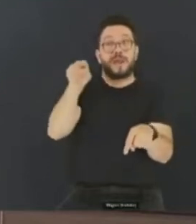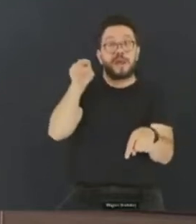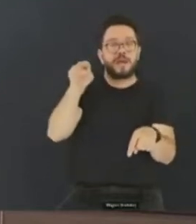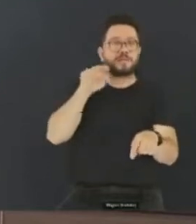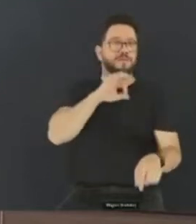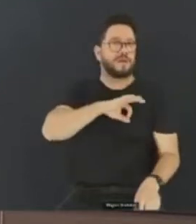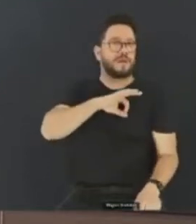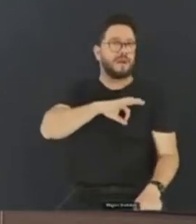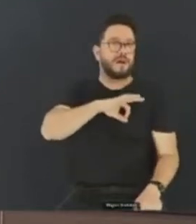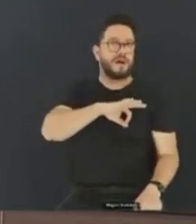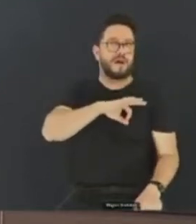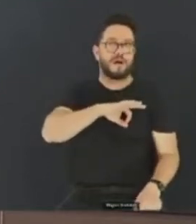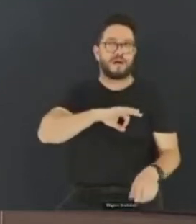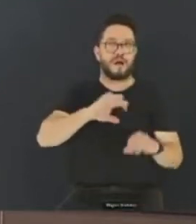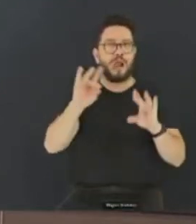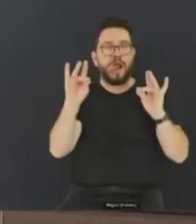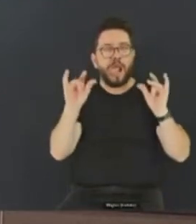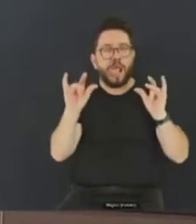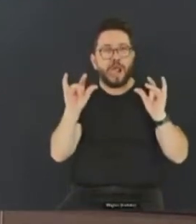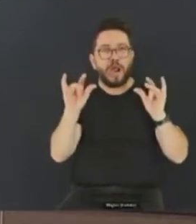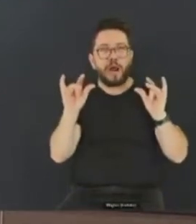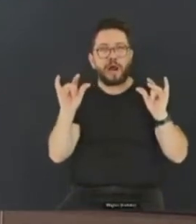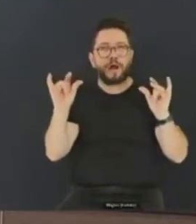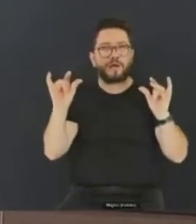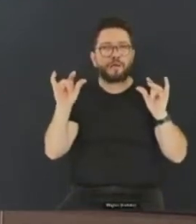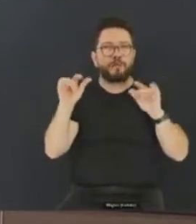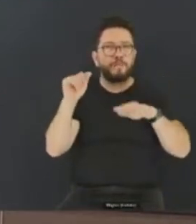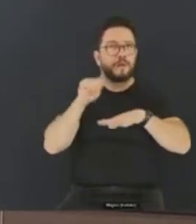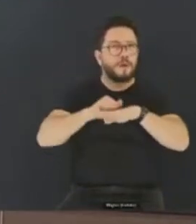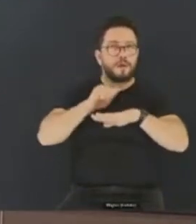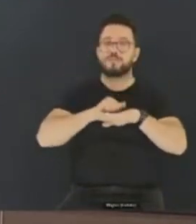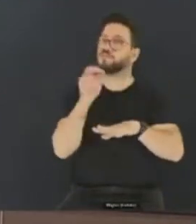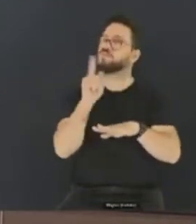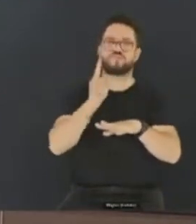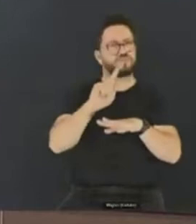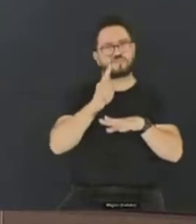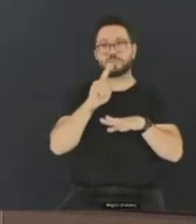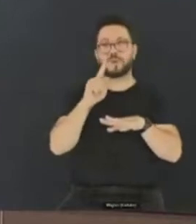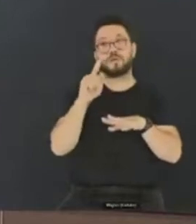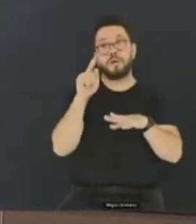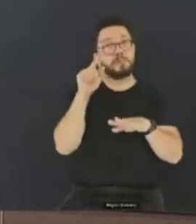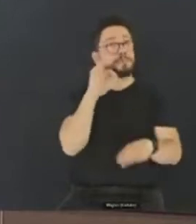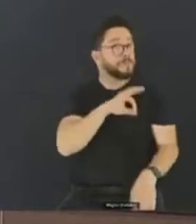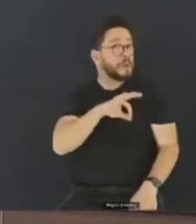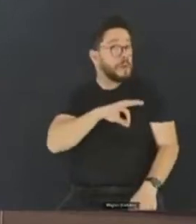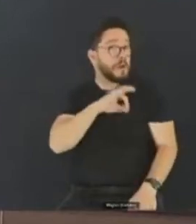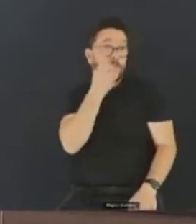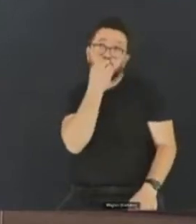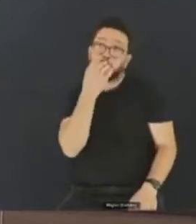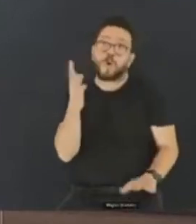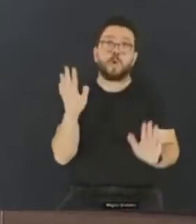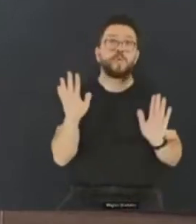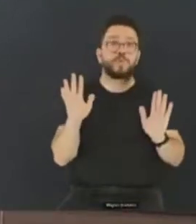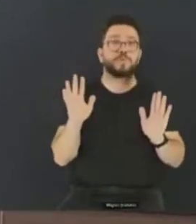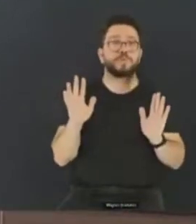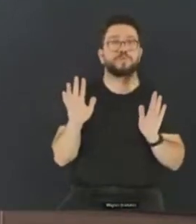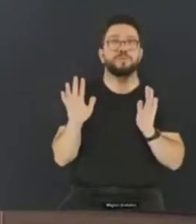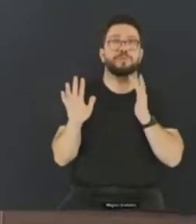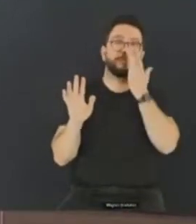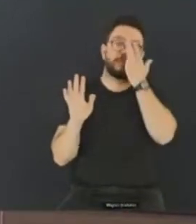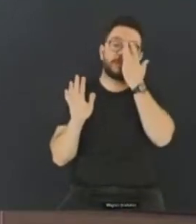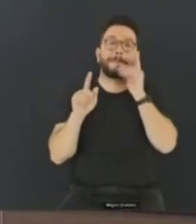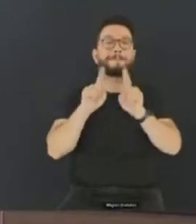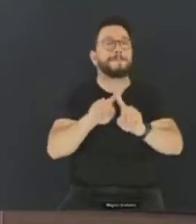de fome. Dentro da realidade brasileira, é o salário da realidade brasileira. Mas se houver